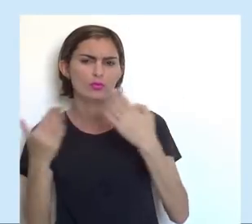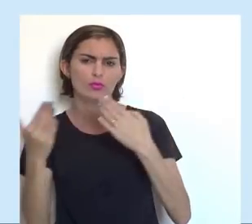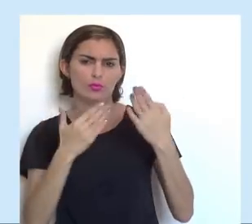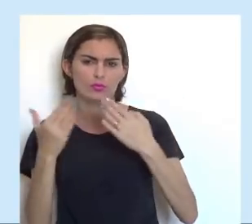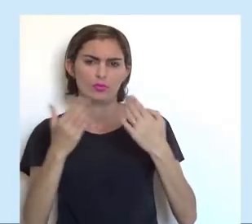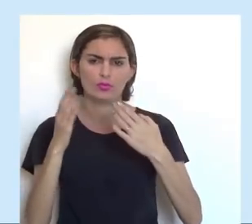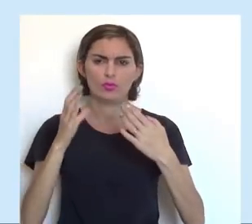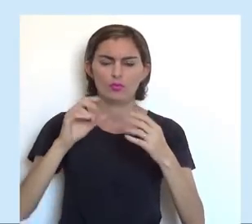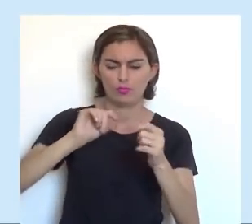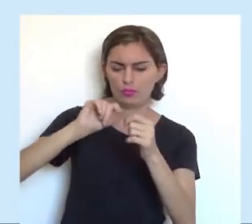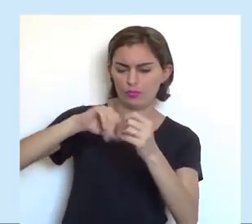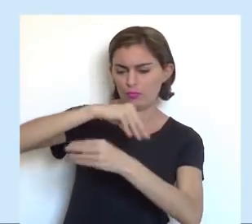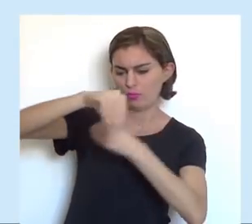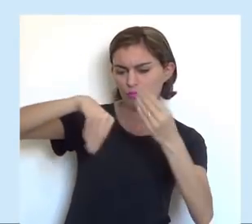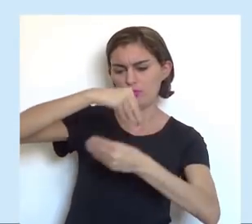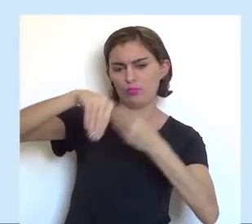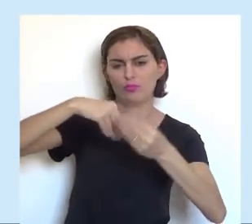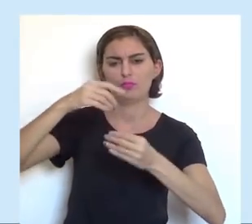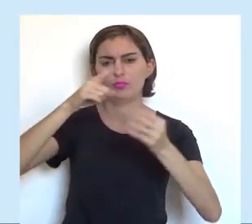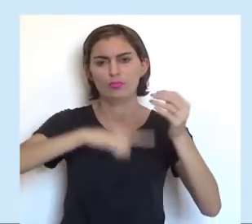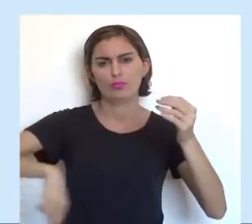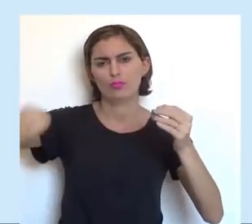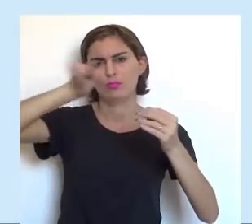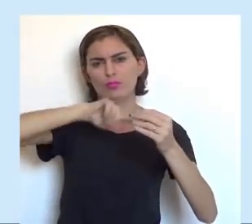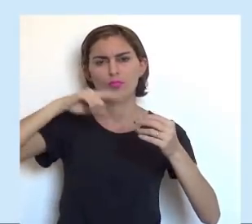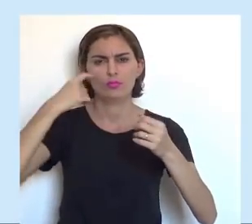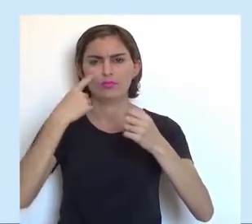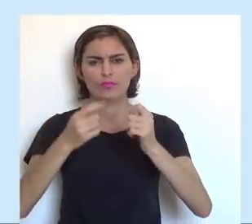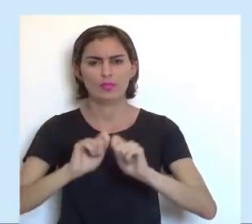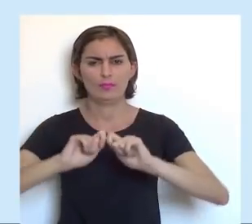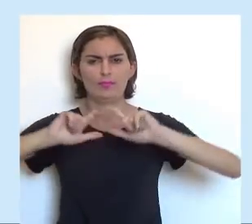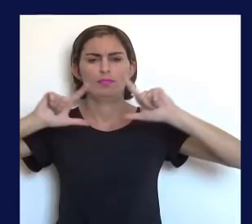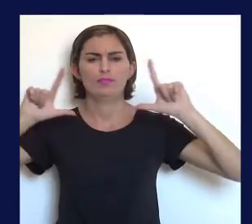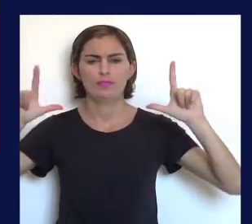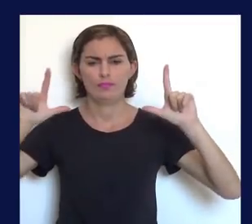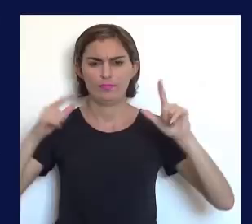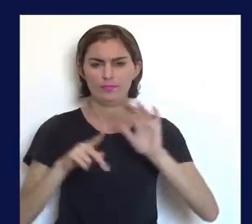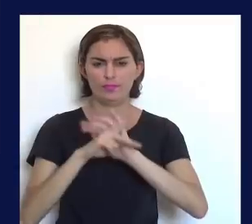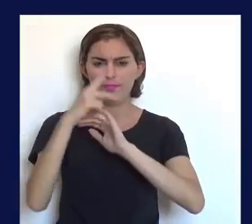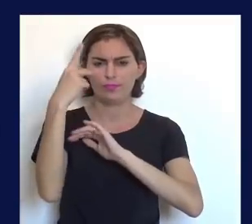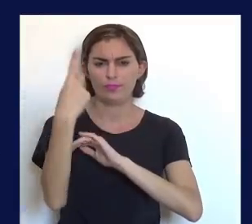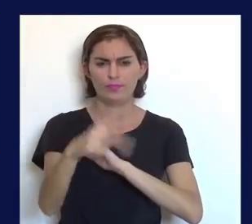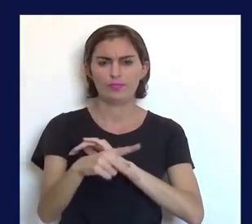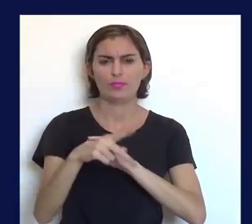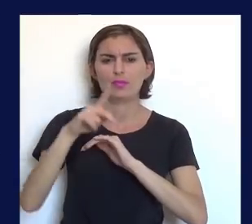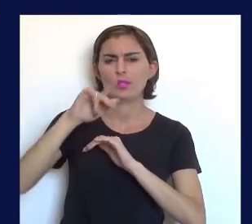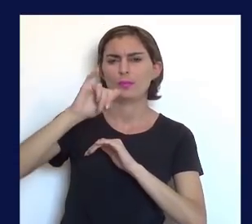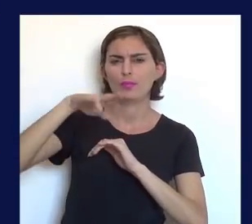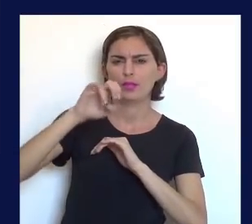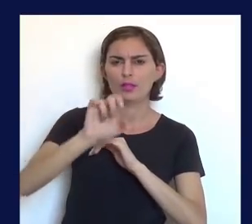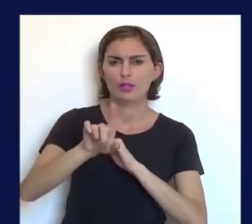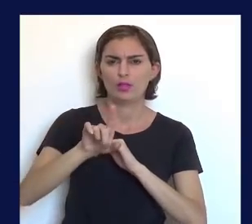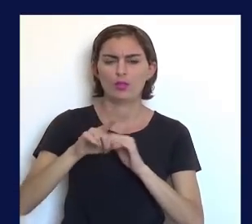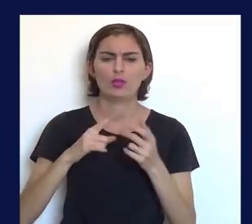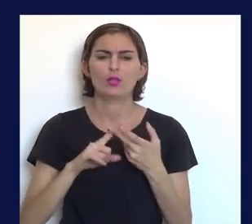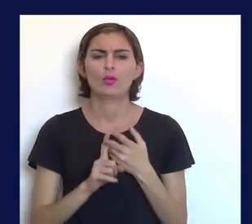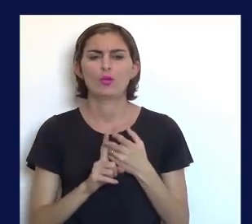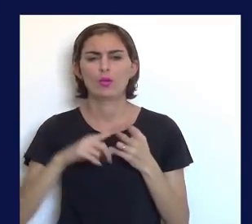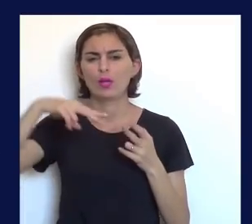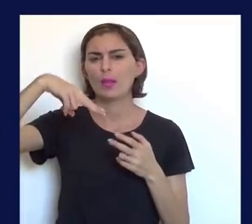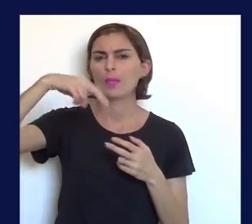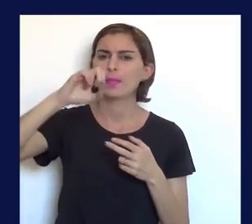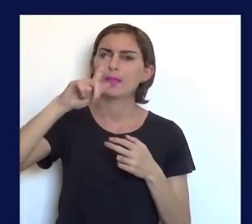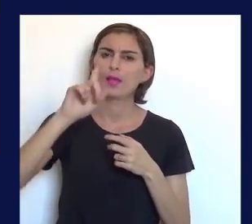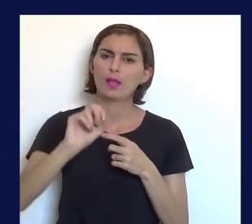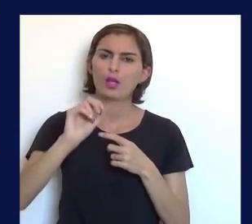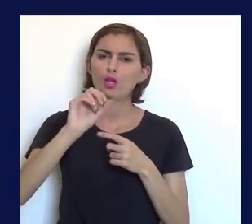a composição do pneu, vamos ver na tela que o componente na constituição do pneu nós temos o negro de